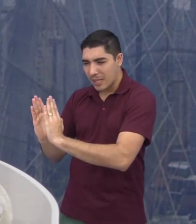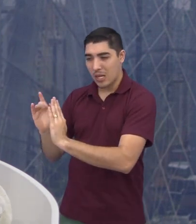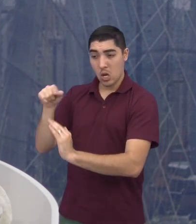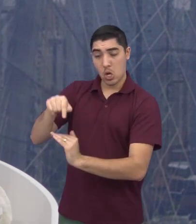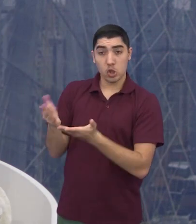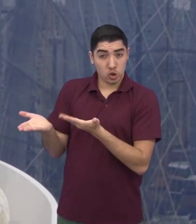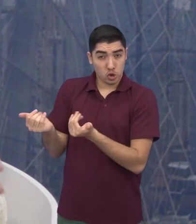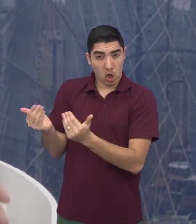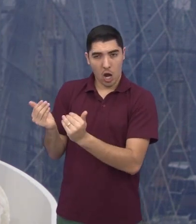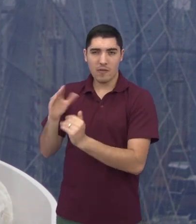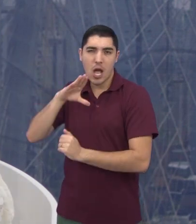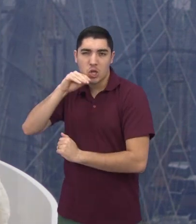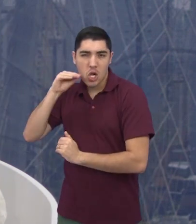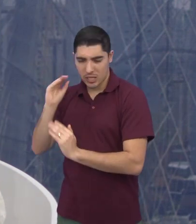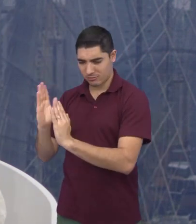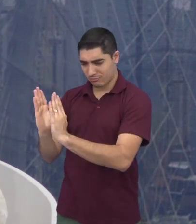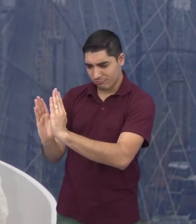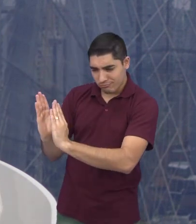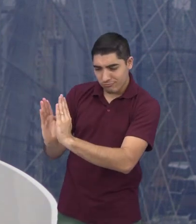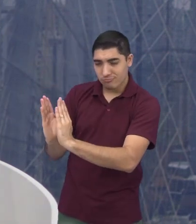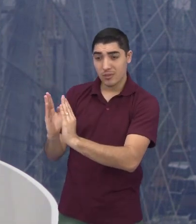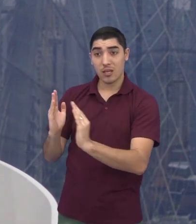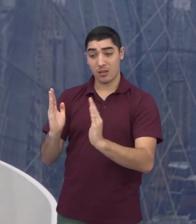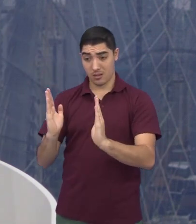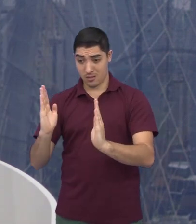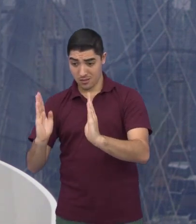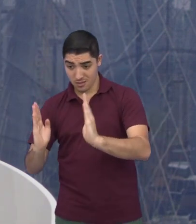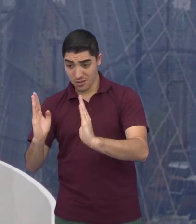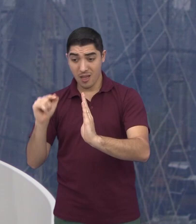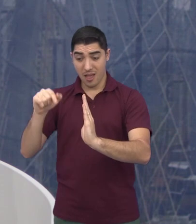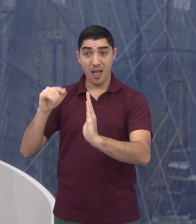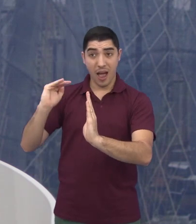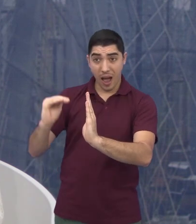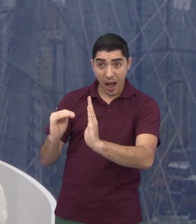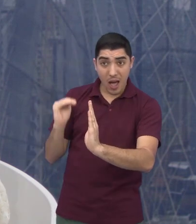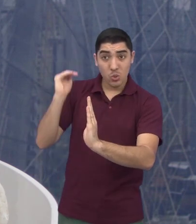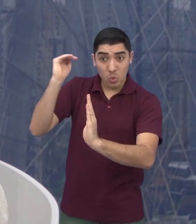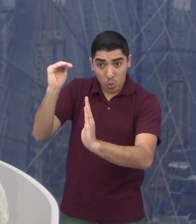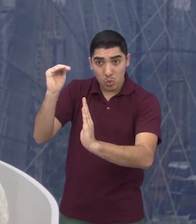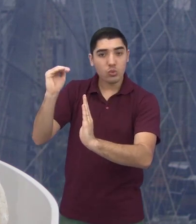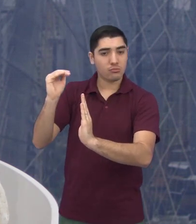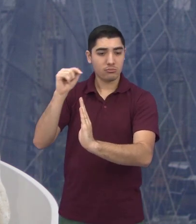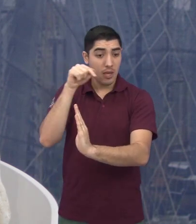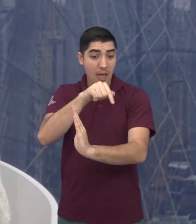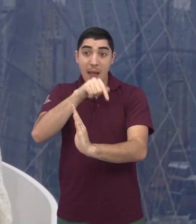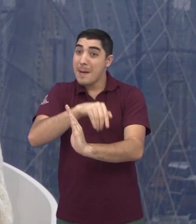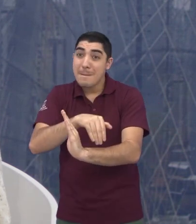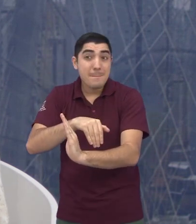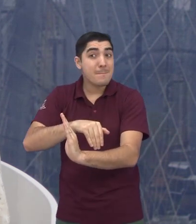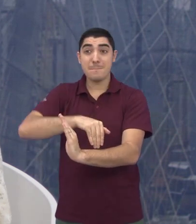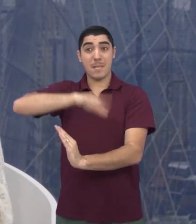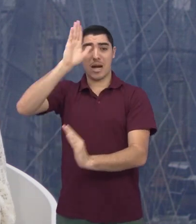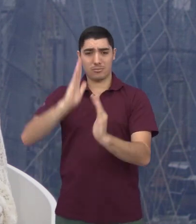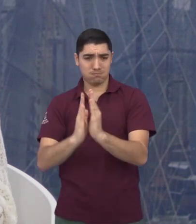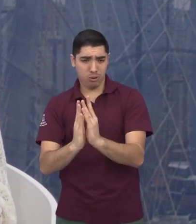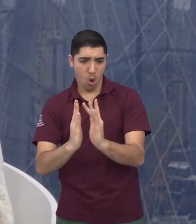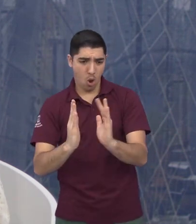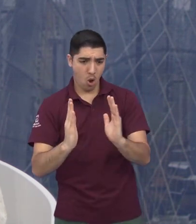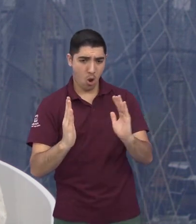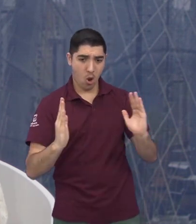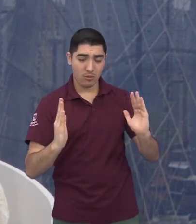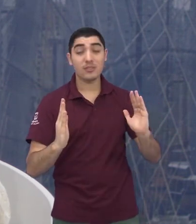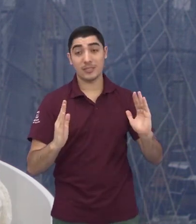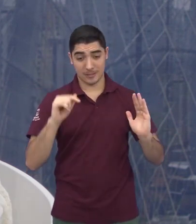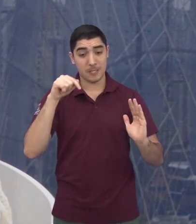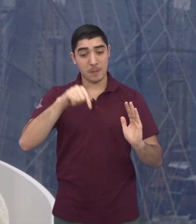da juventude, da adolescência, da juventude e muito mais do que o período da vida madura, né? Então, a velhice